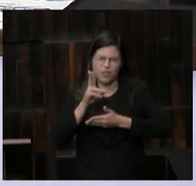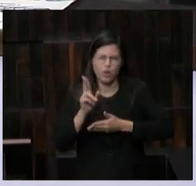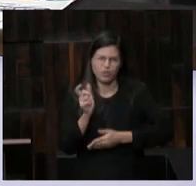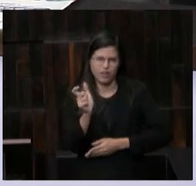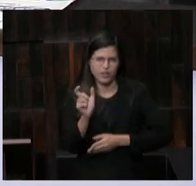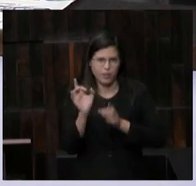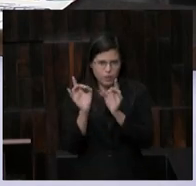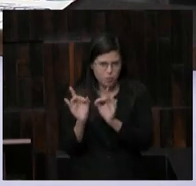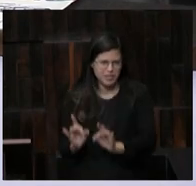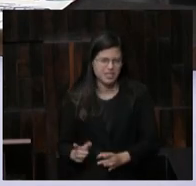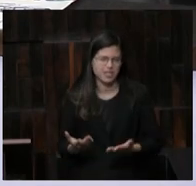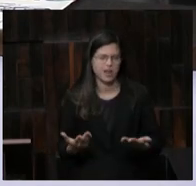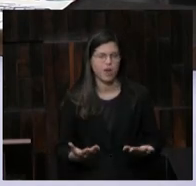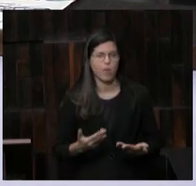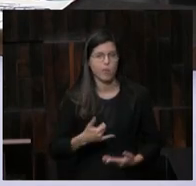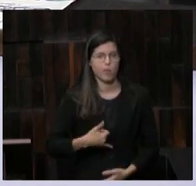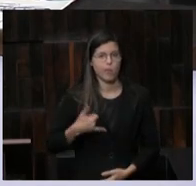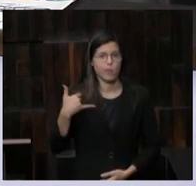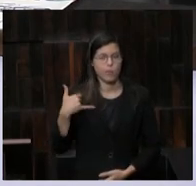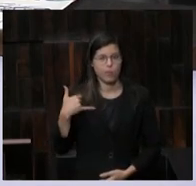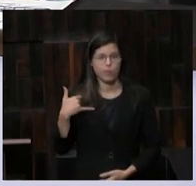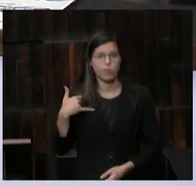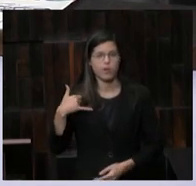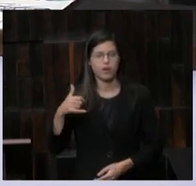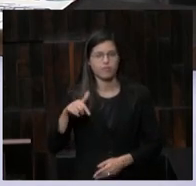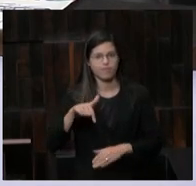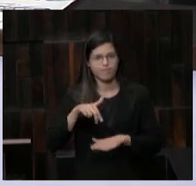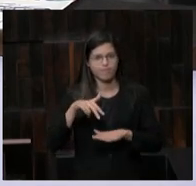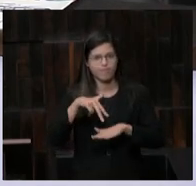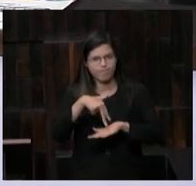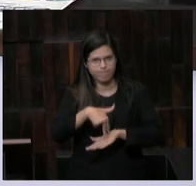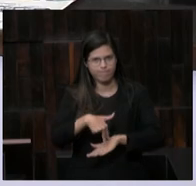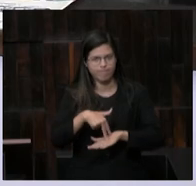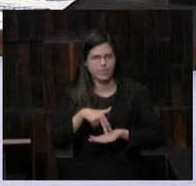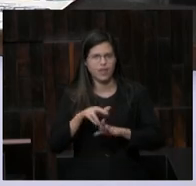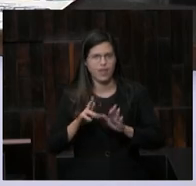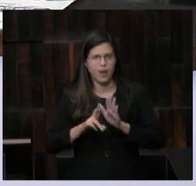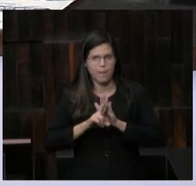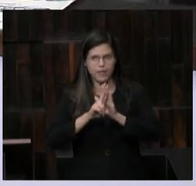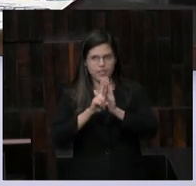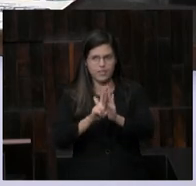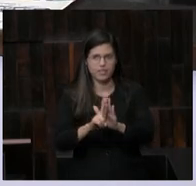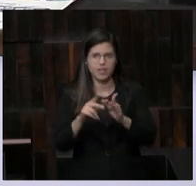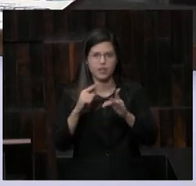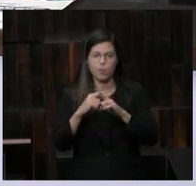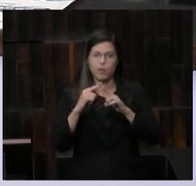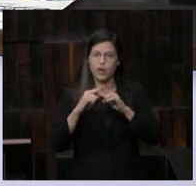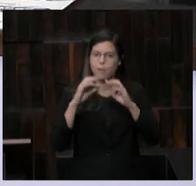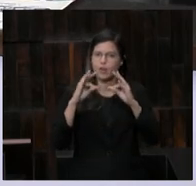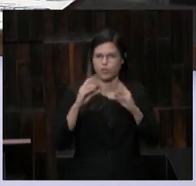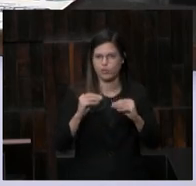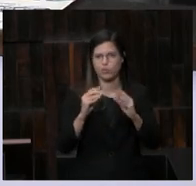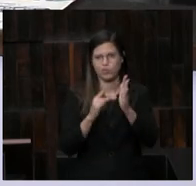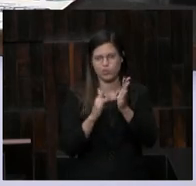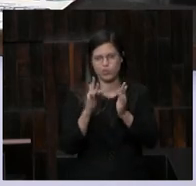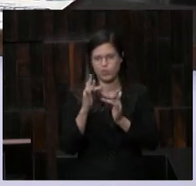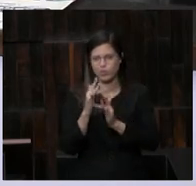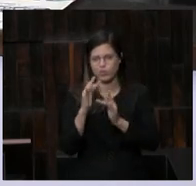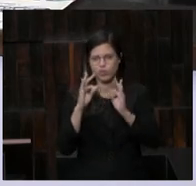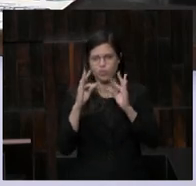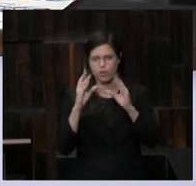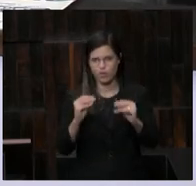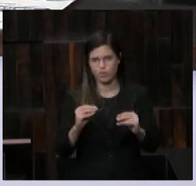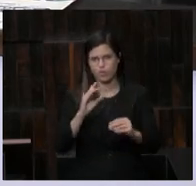E dizer que me orgulha muito saber que está aqui sendo representada, porque é para todos, né? Jesus é para todos, Deus é